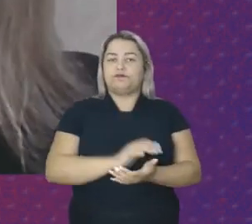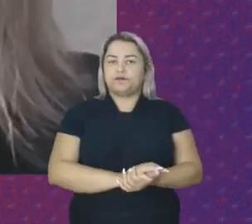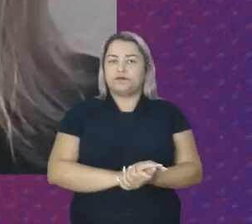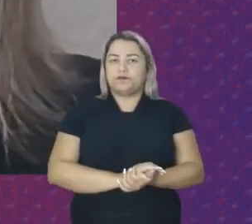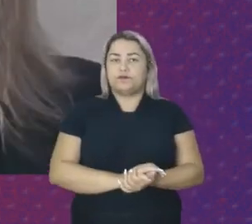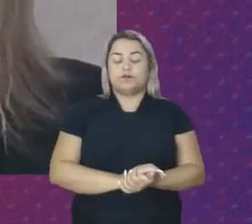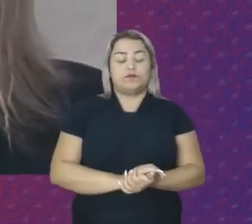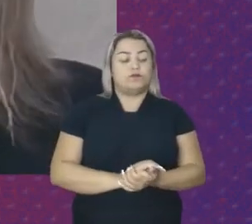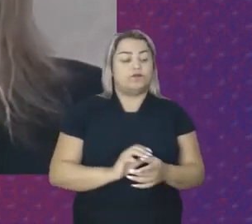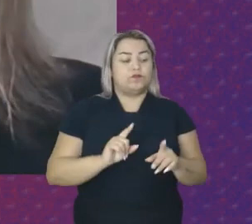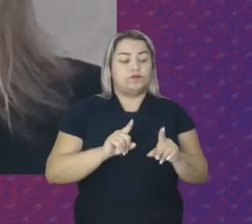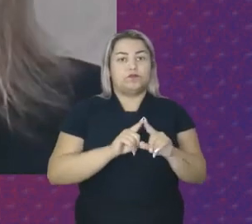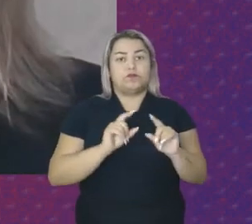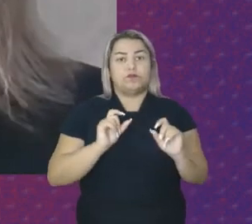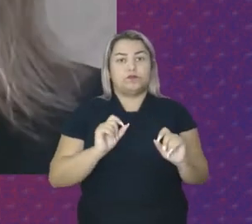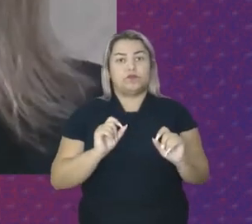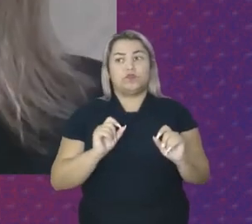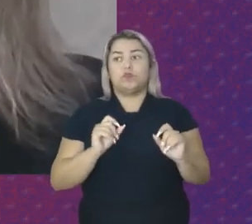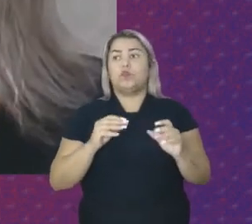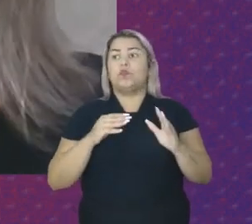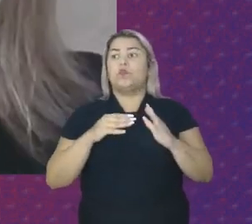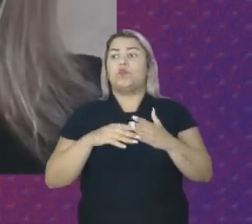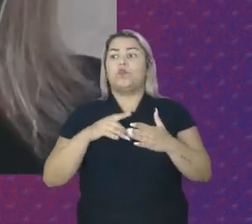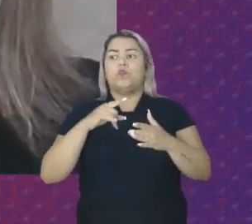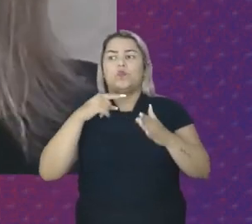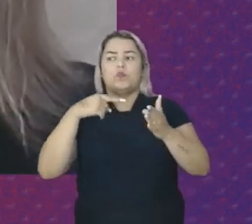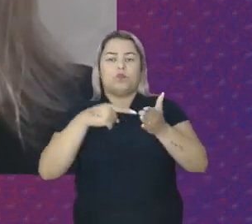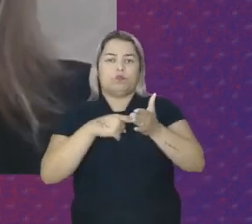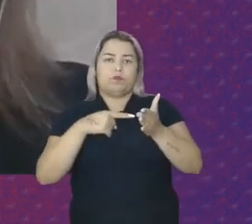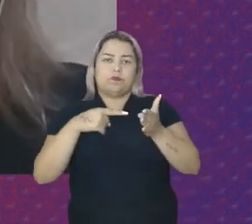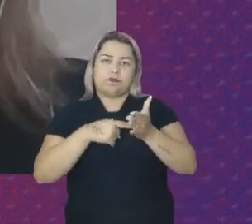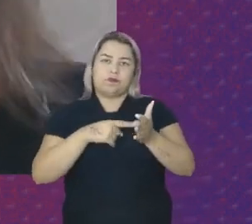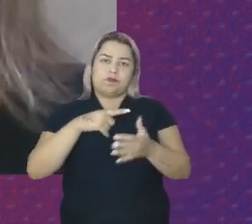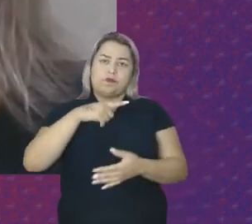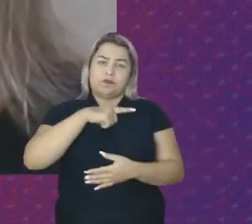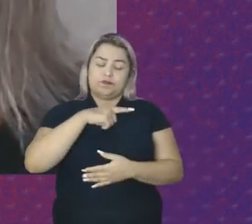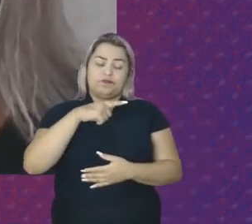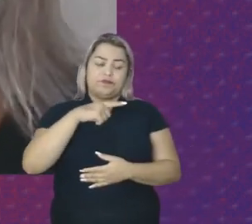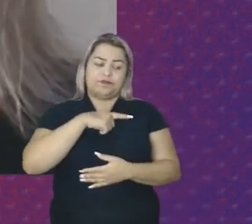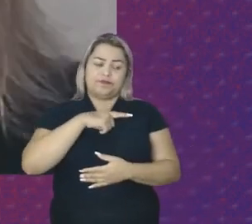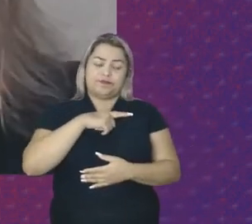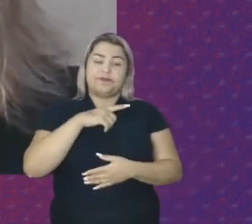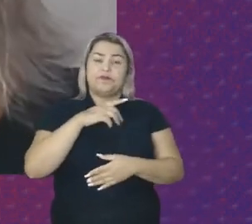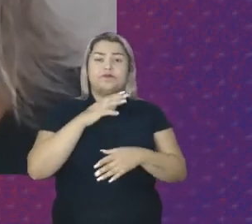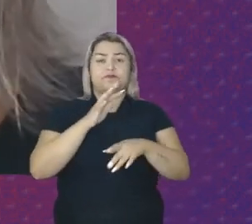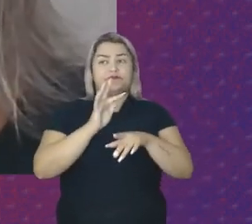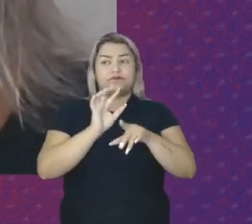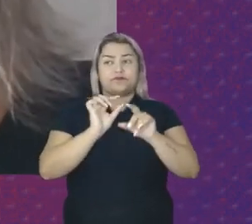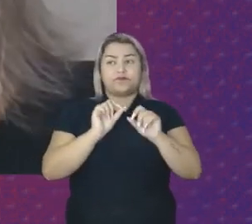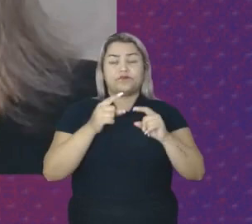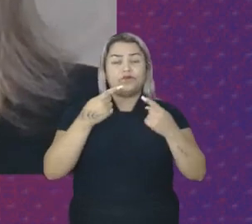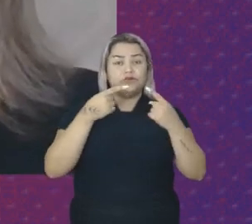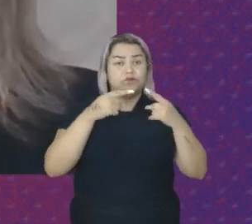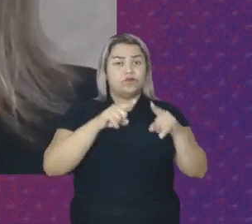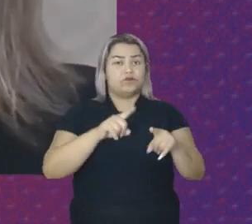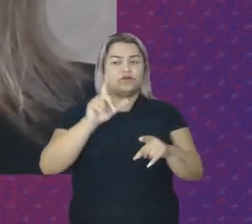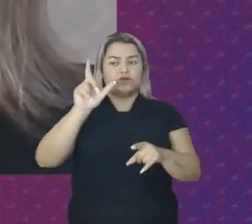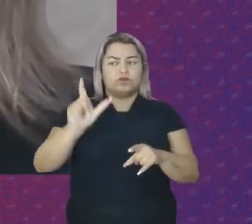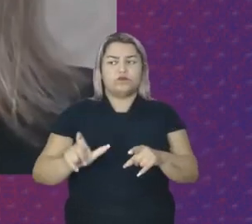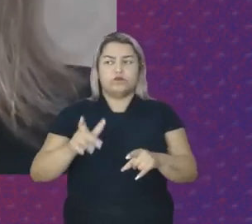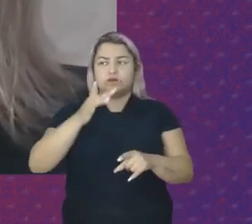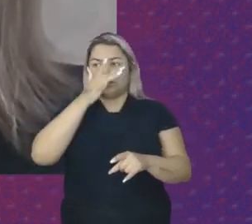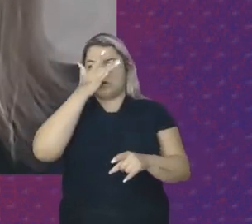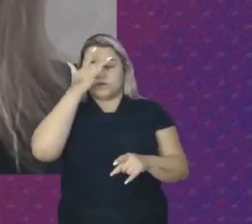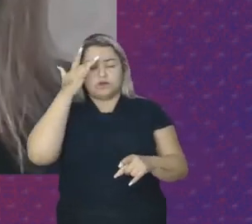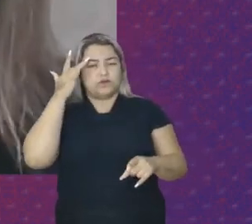um boletim de ocorrência, não bastava denunciar ou ter uma queixa formal contra o agressor. Era importante